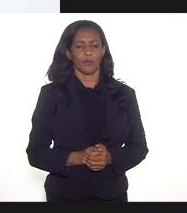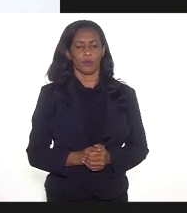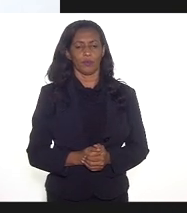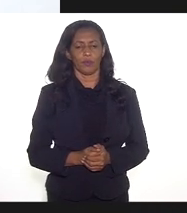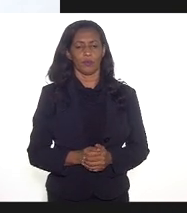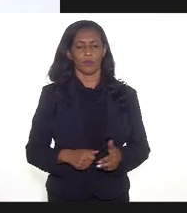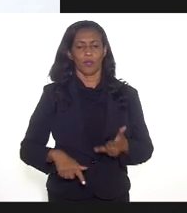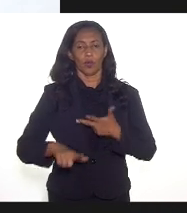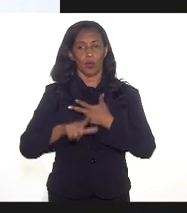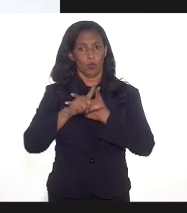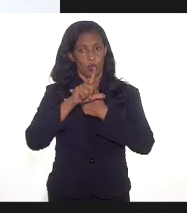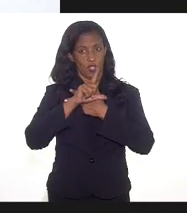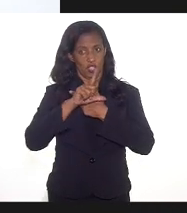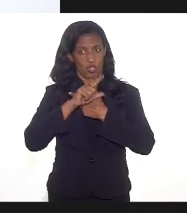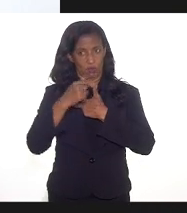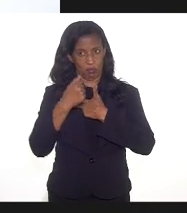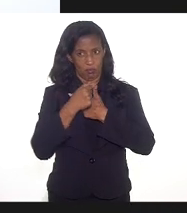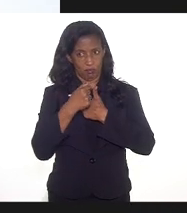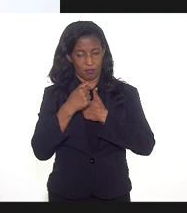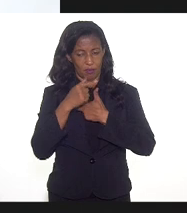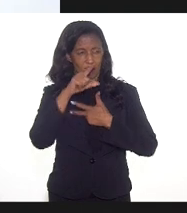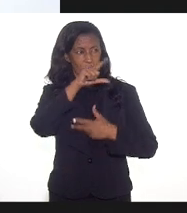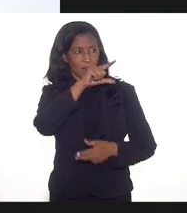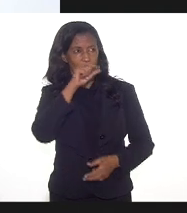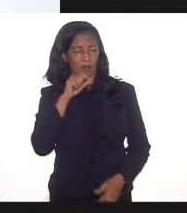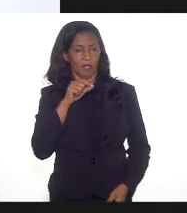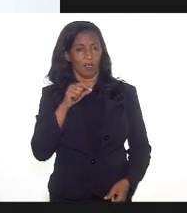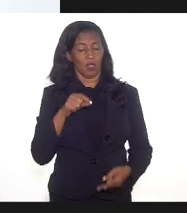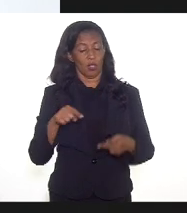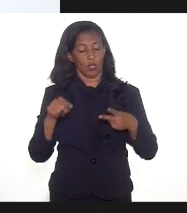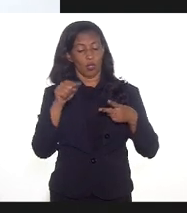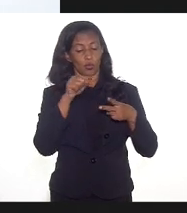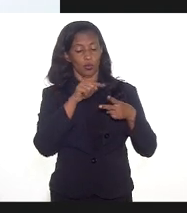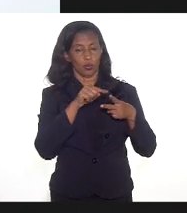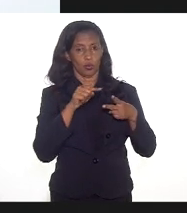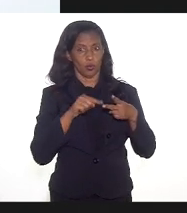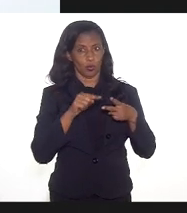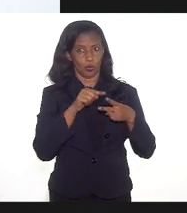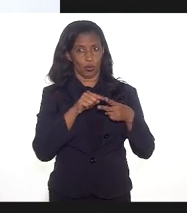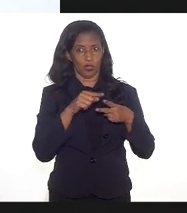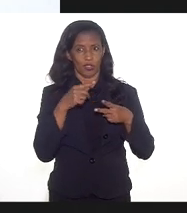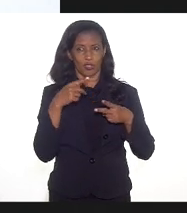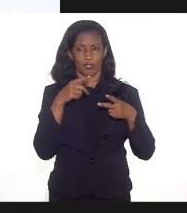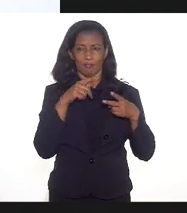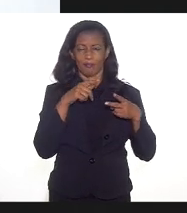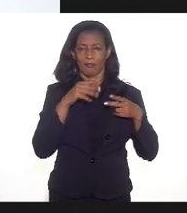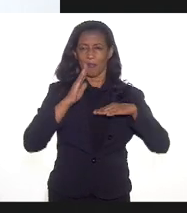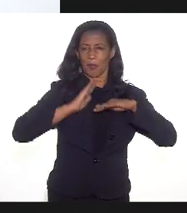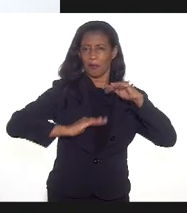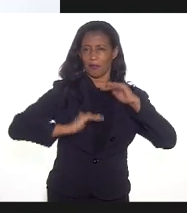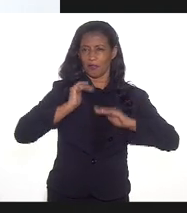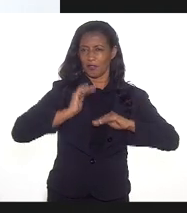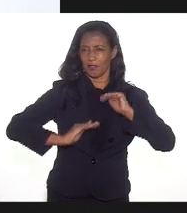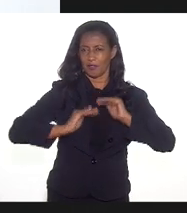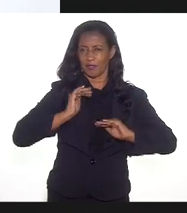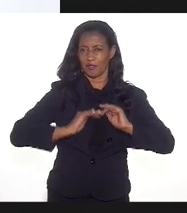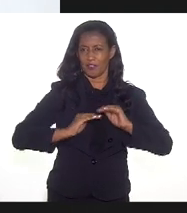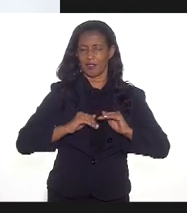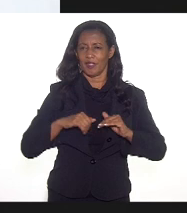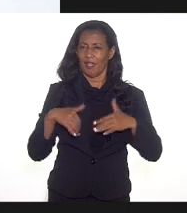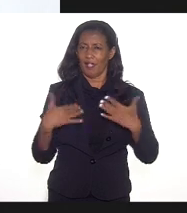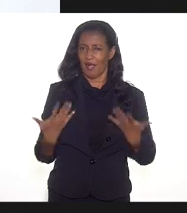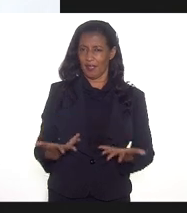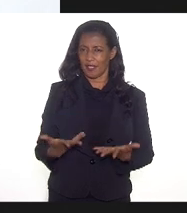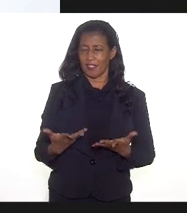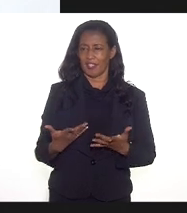ele destacou, exceto as de dois cargos de professor, assim considerado o